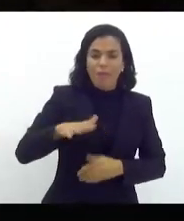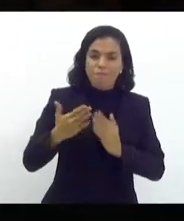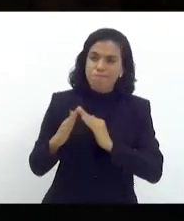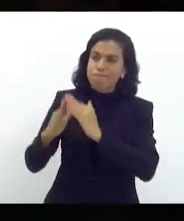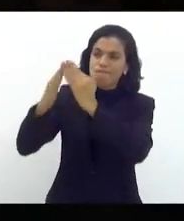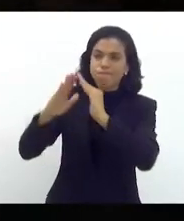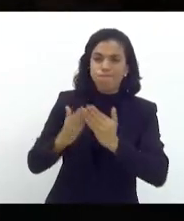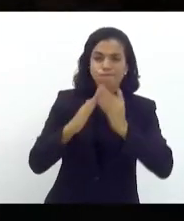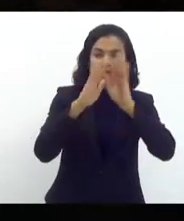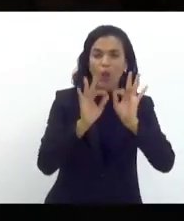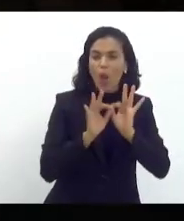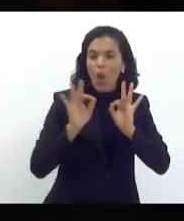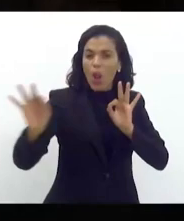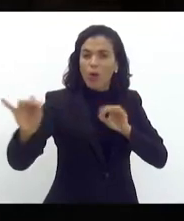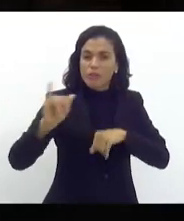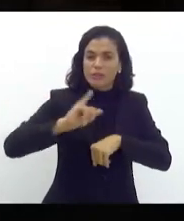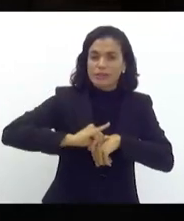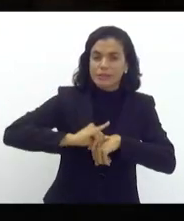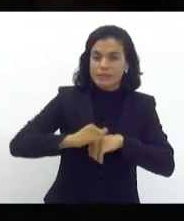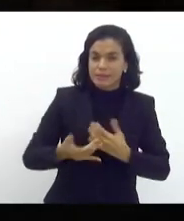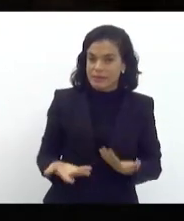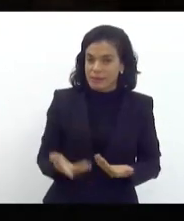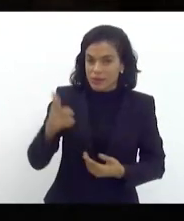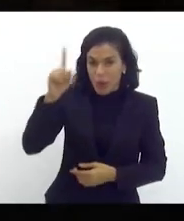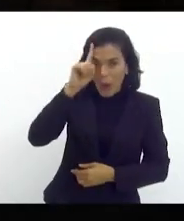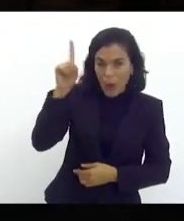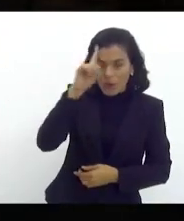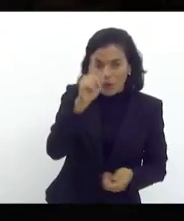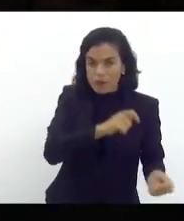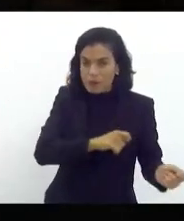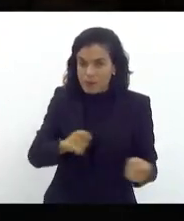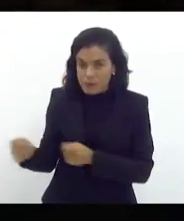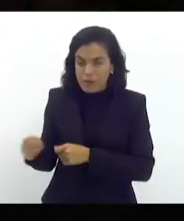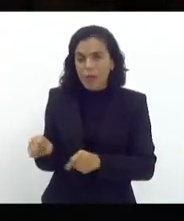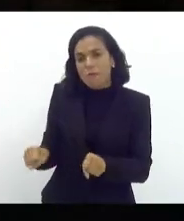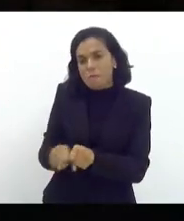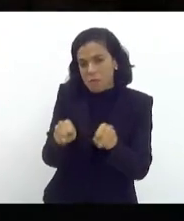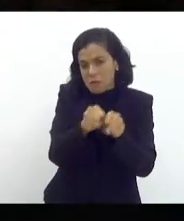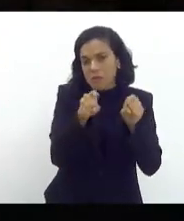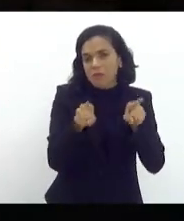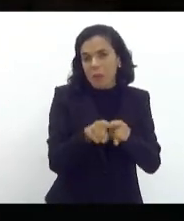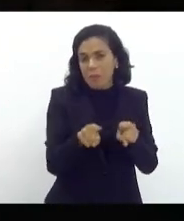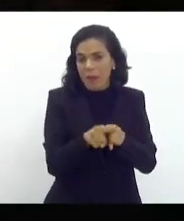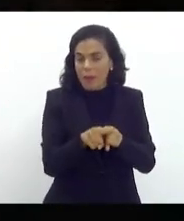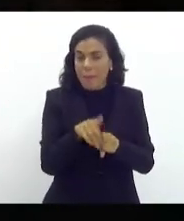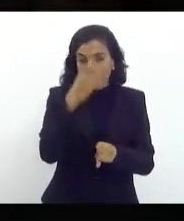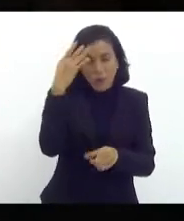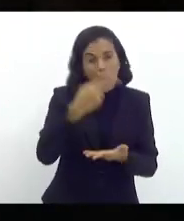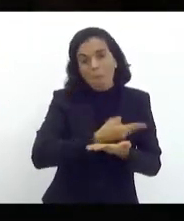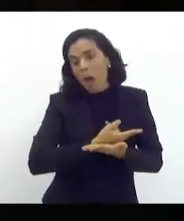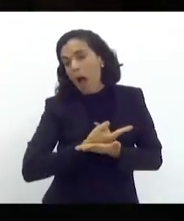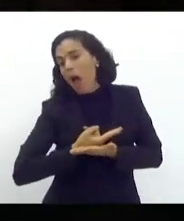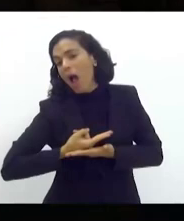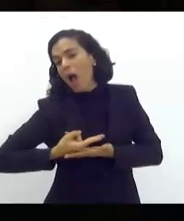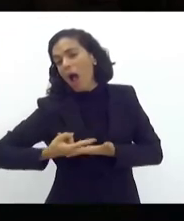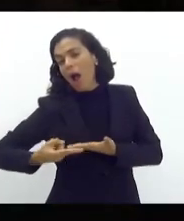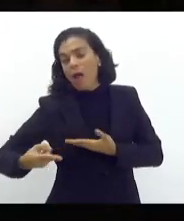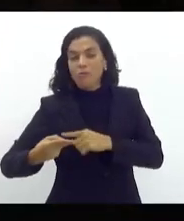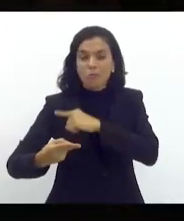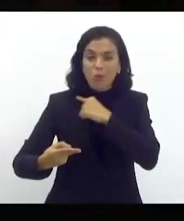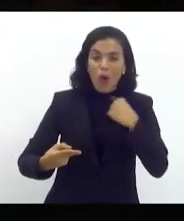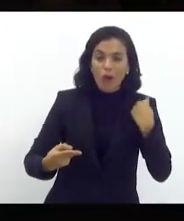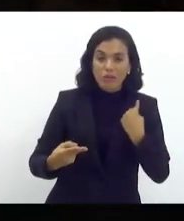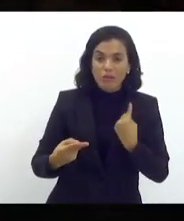e da Periferia cotidianamente e os prejuízos para além que obviamente dos mortos em si